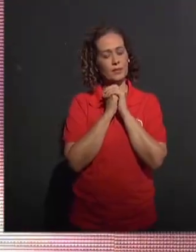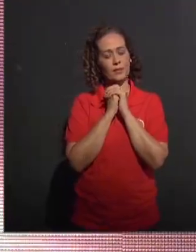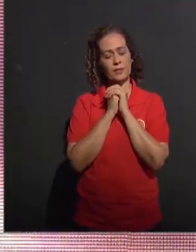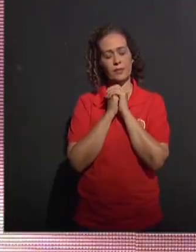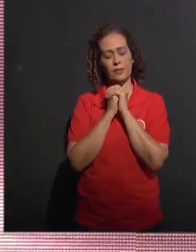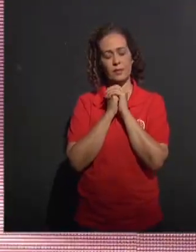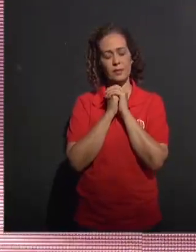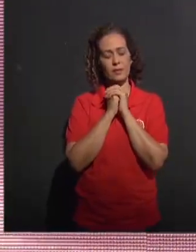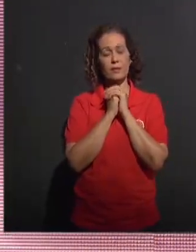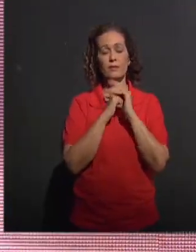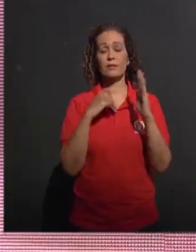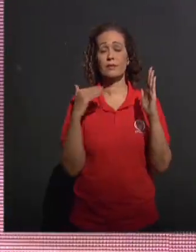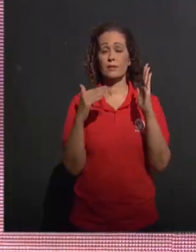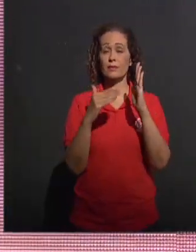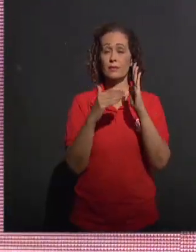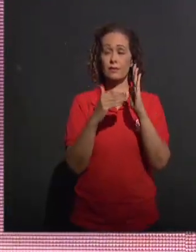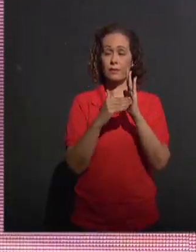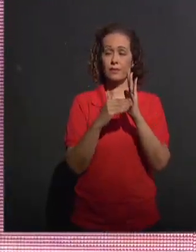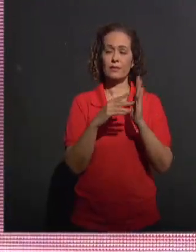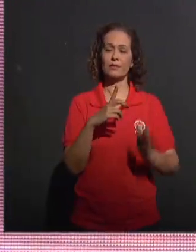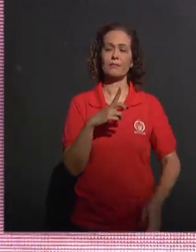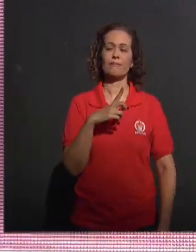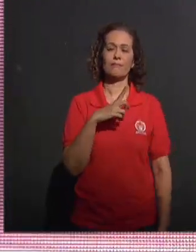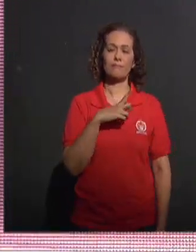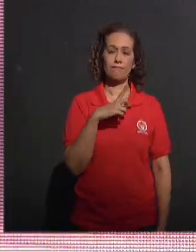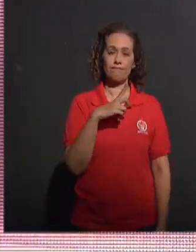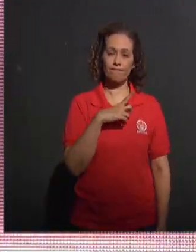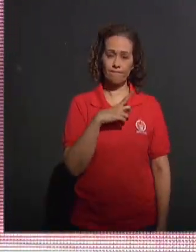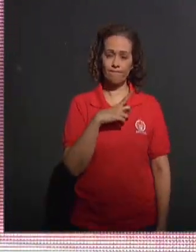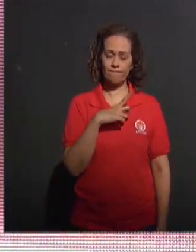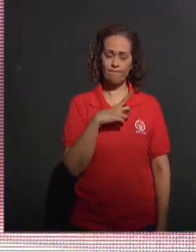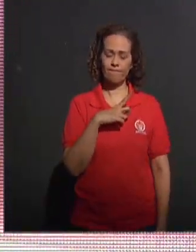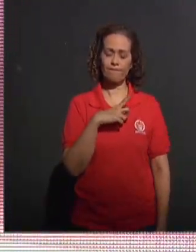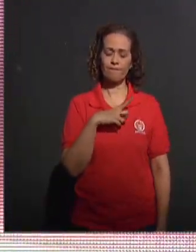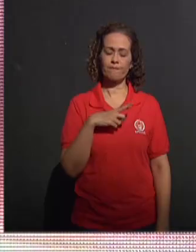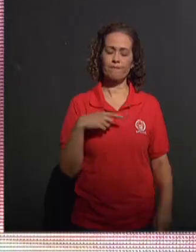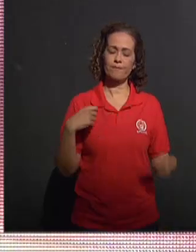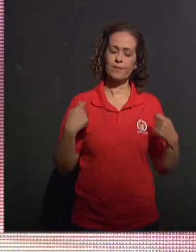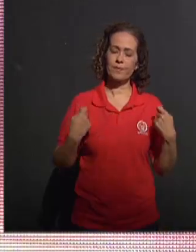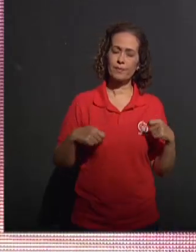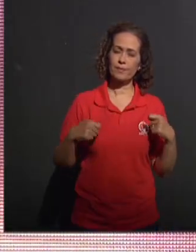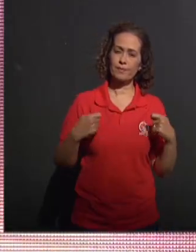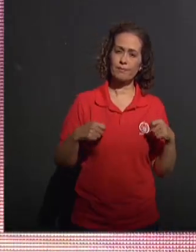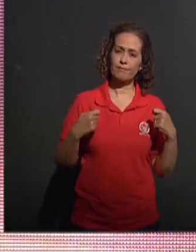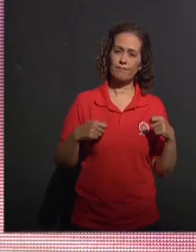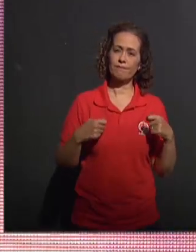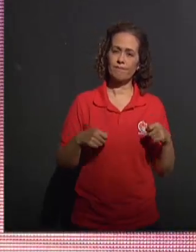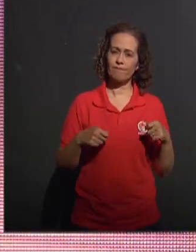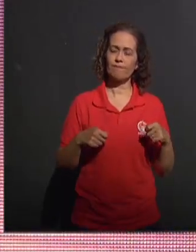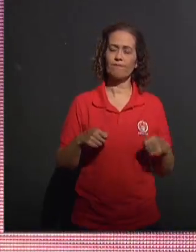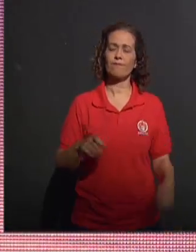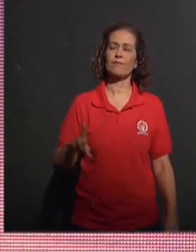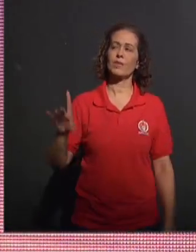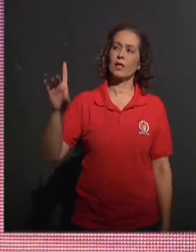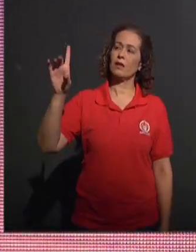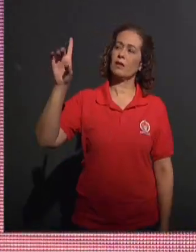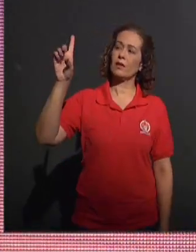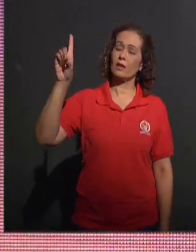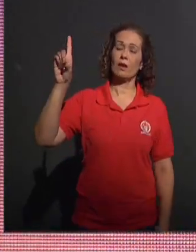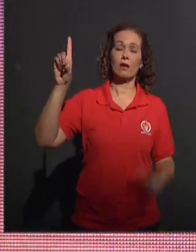Tudo que temos é tudo que precisamos. Só o Senhor.